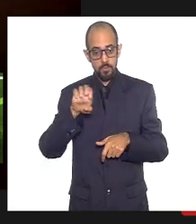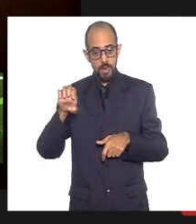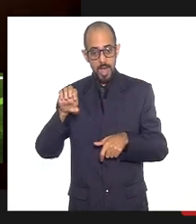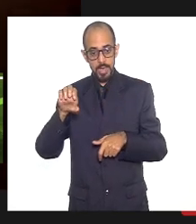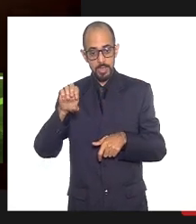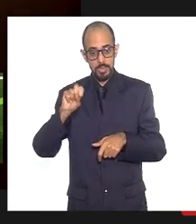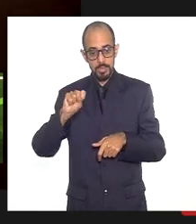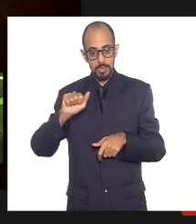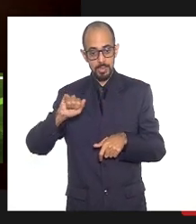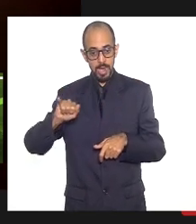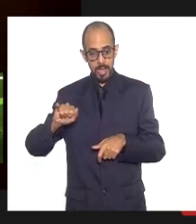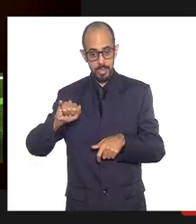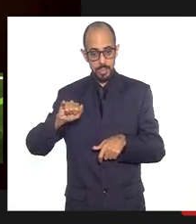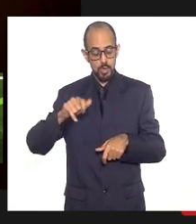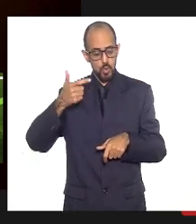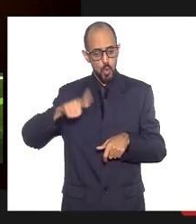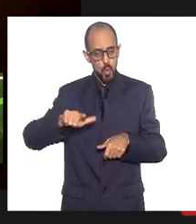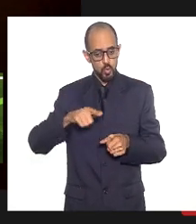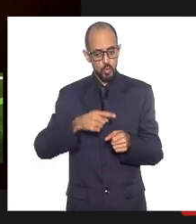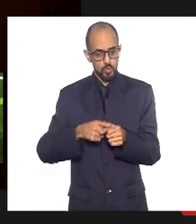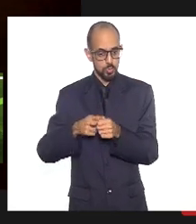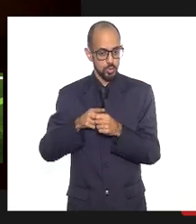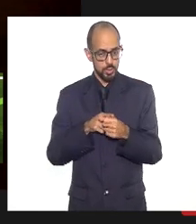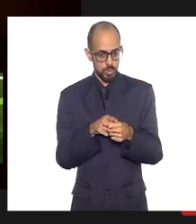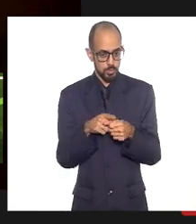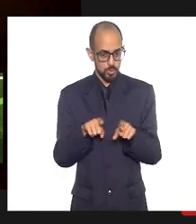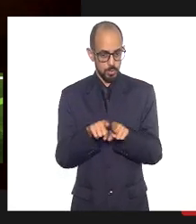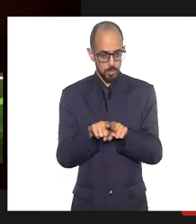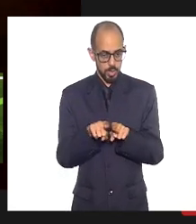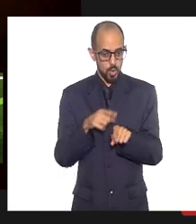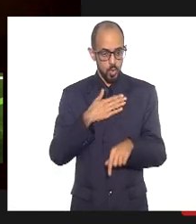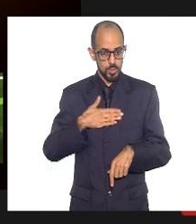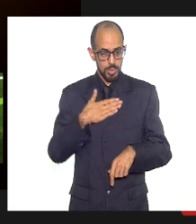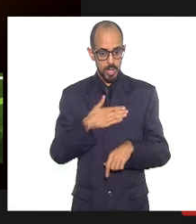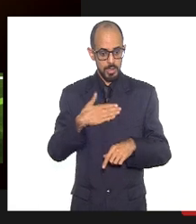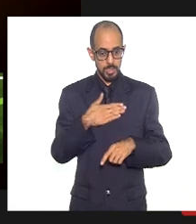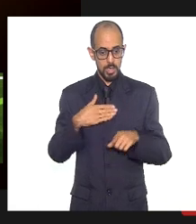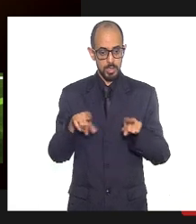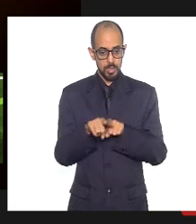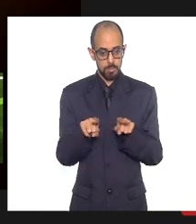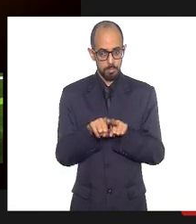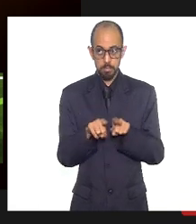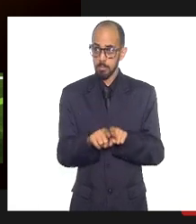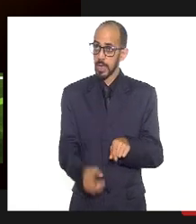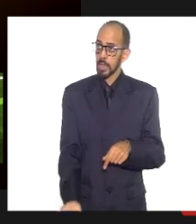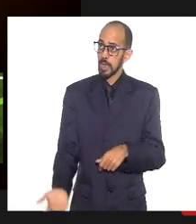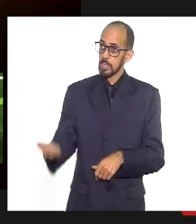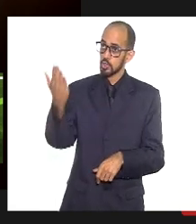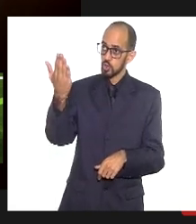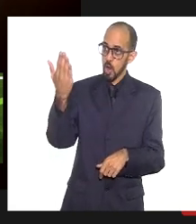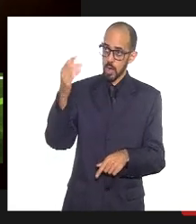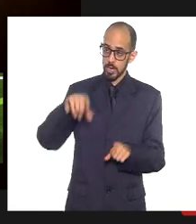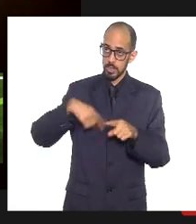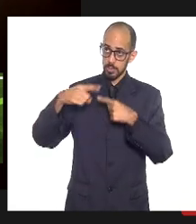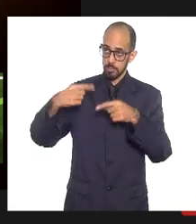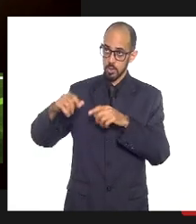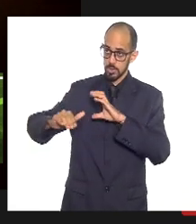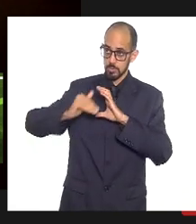outros municípios. E eu gostaria também que a senhora pudesse depois me